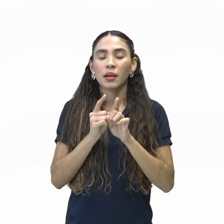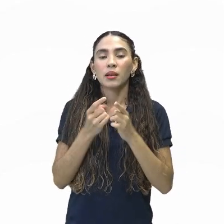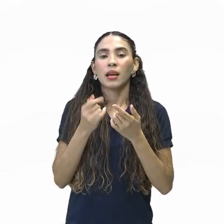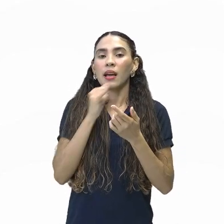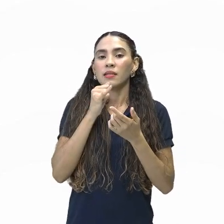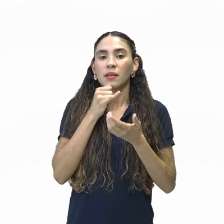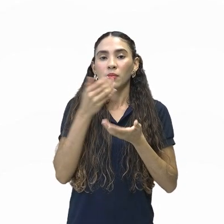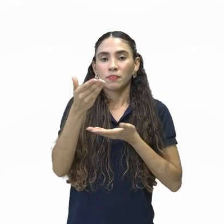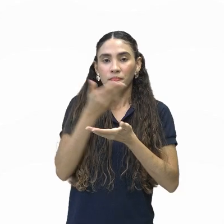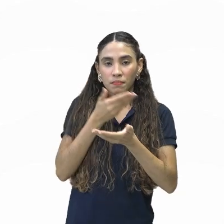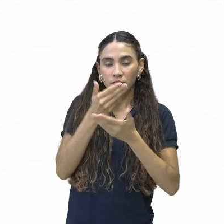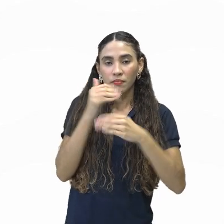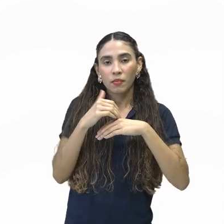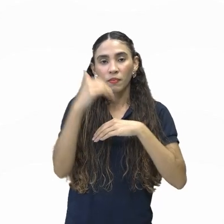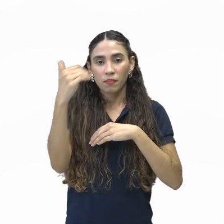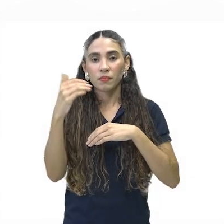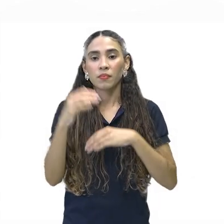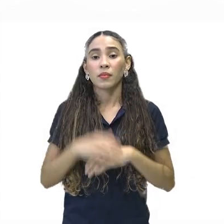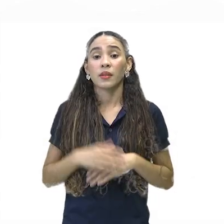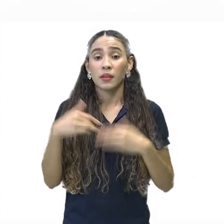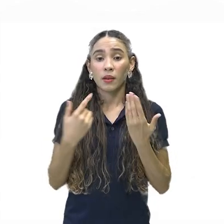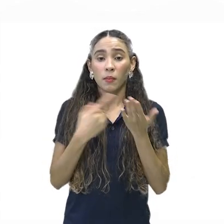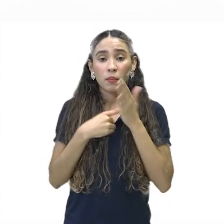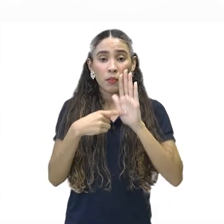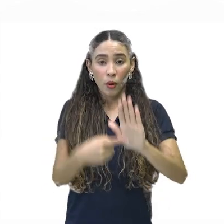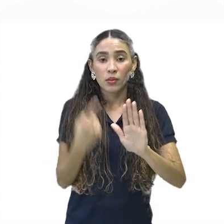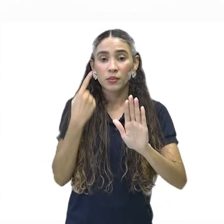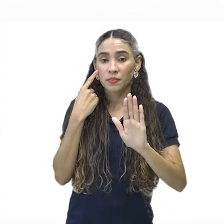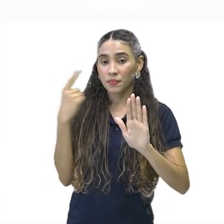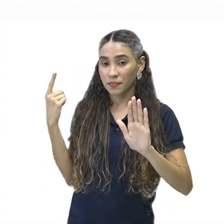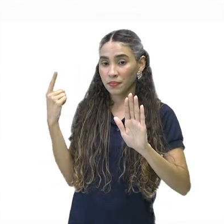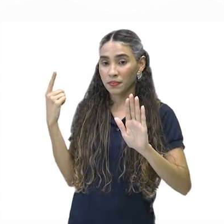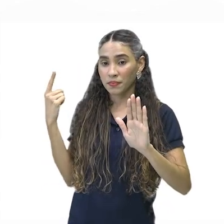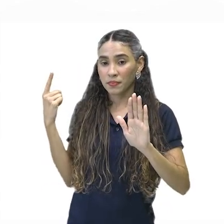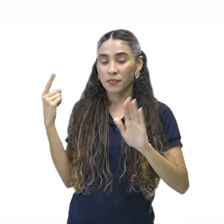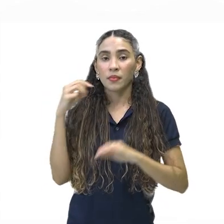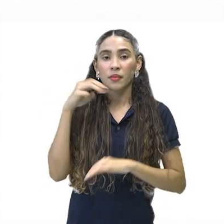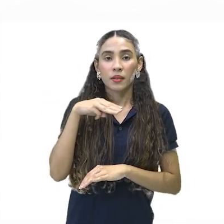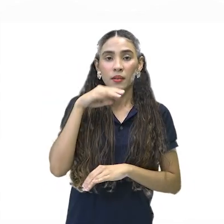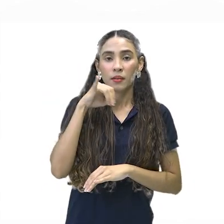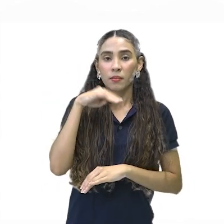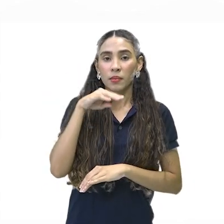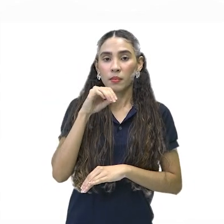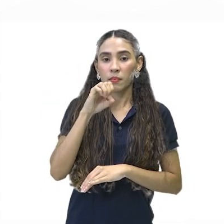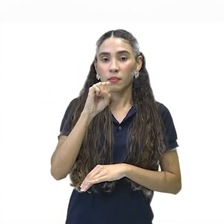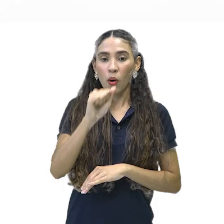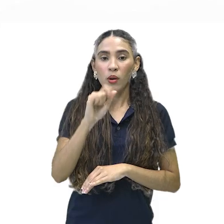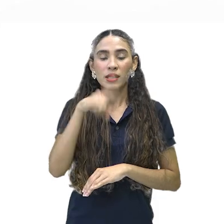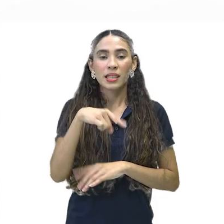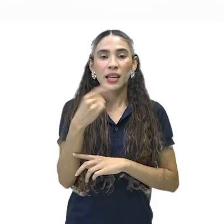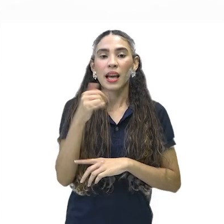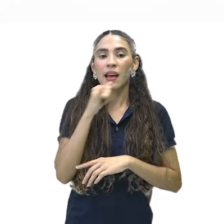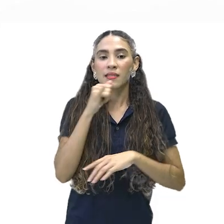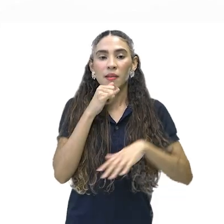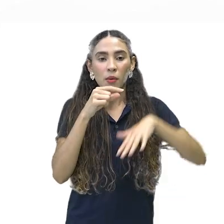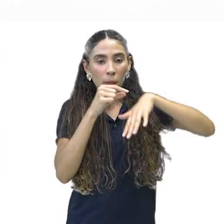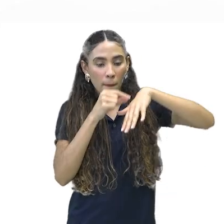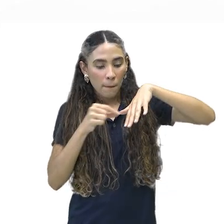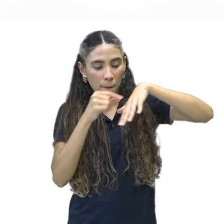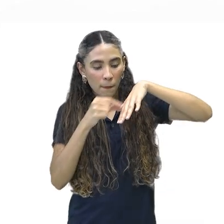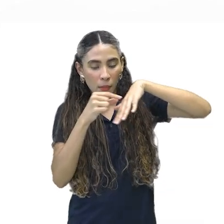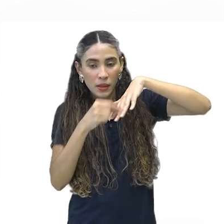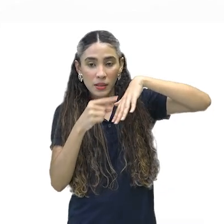aos estímulos externos. Aí eu mostro para vocês mais uma vez o exemplo da mimosa pudica, né, que é aquela plantinha que para